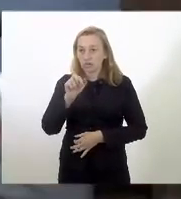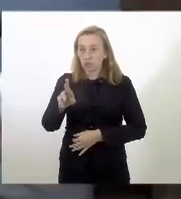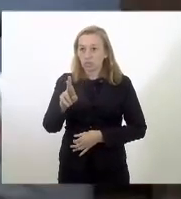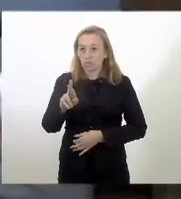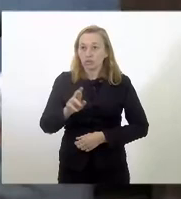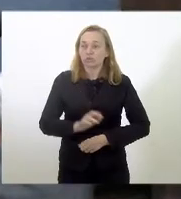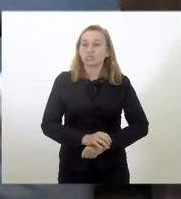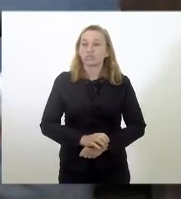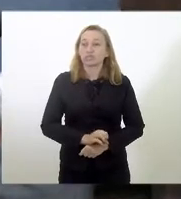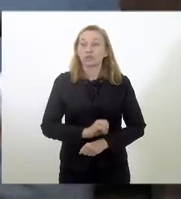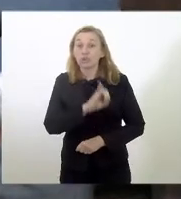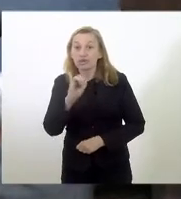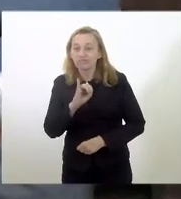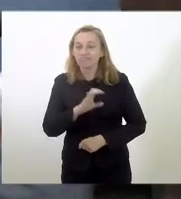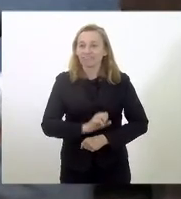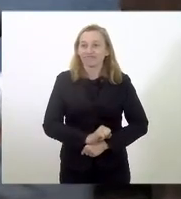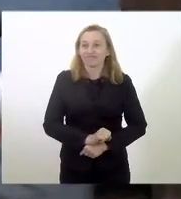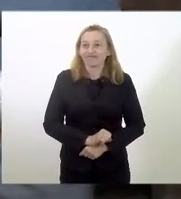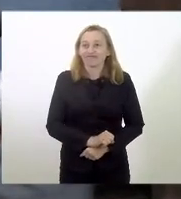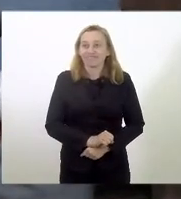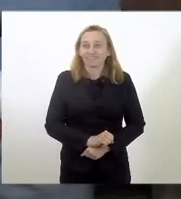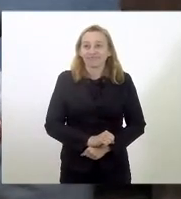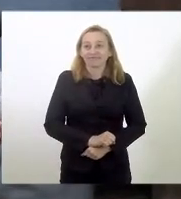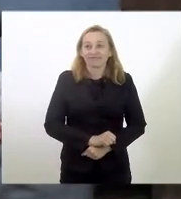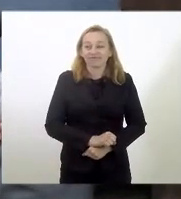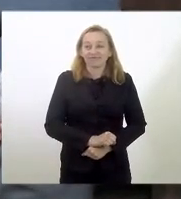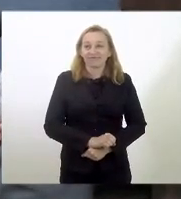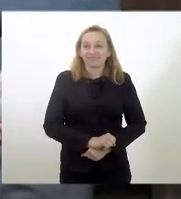Alô. Me acertou,